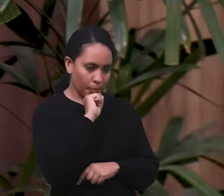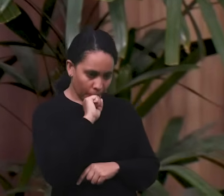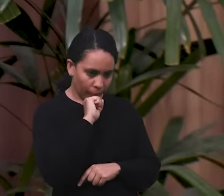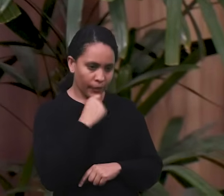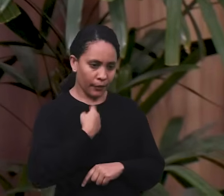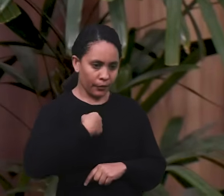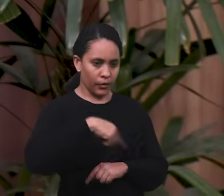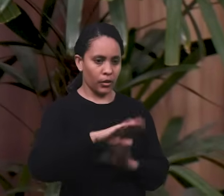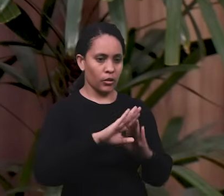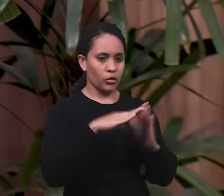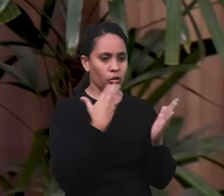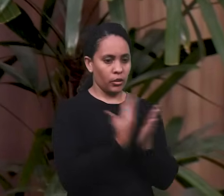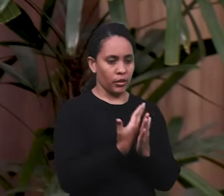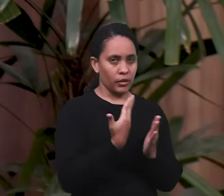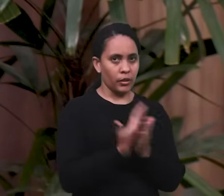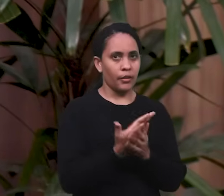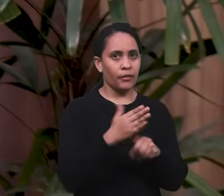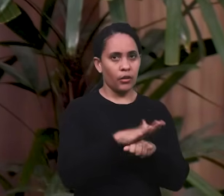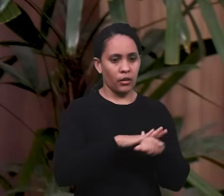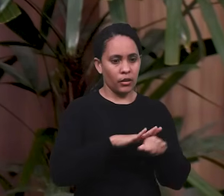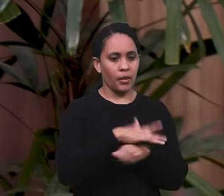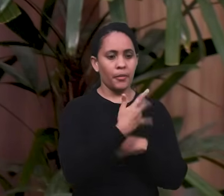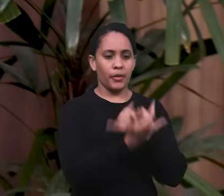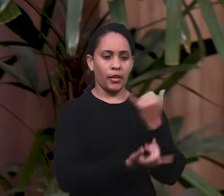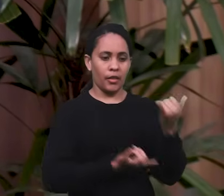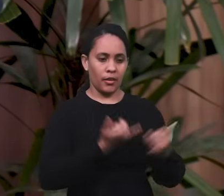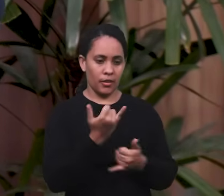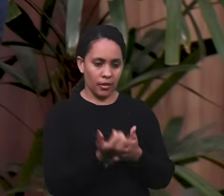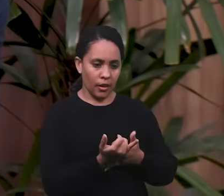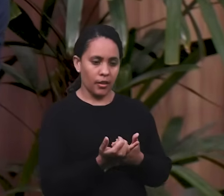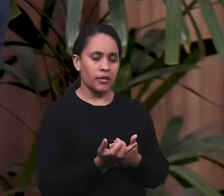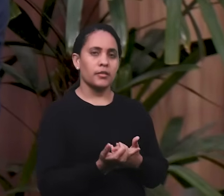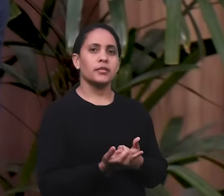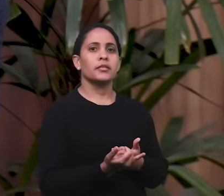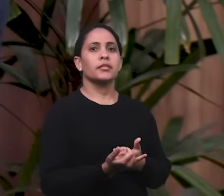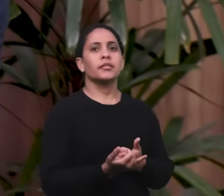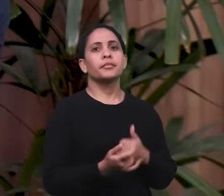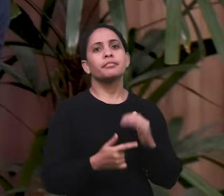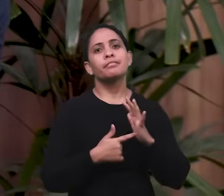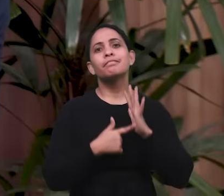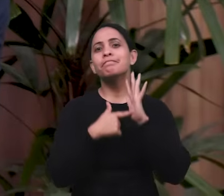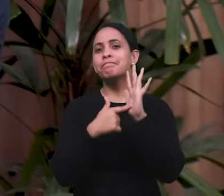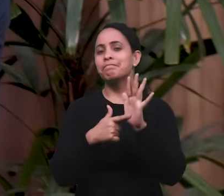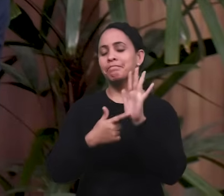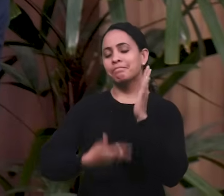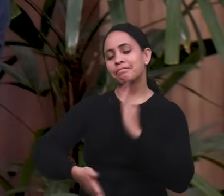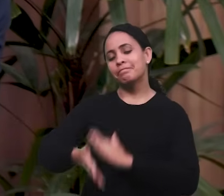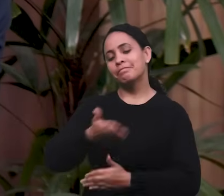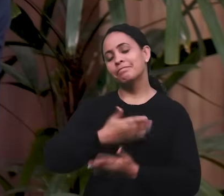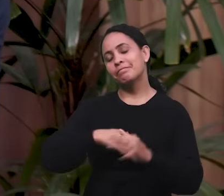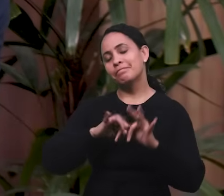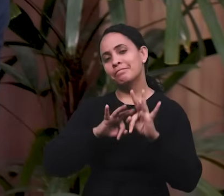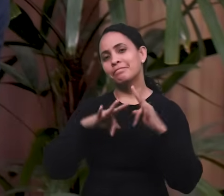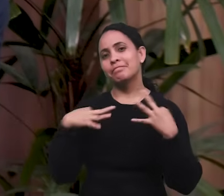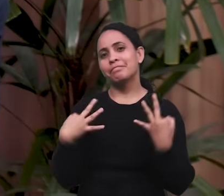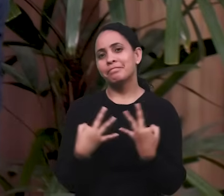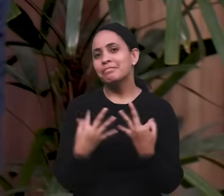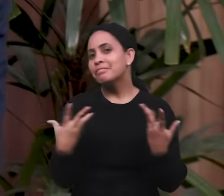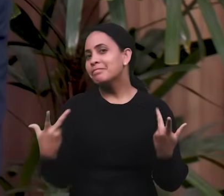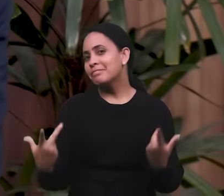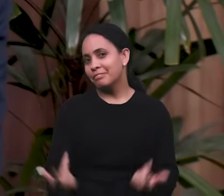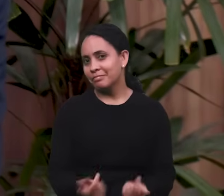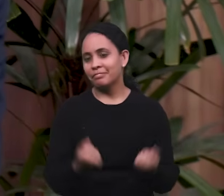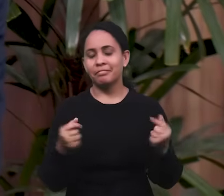pai. Ele foi na escola dele, ele foi na brincadeira deste. E isso traz um ambiente familiar